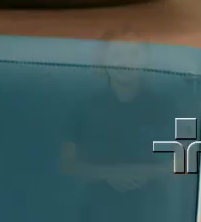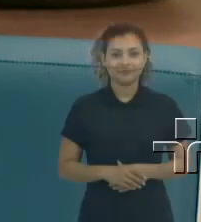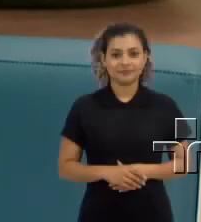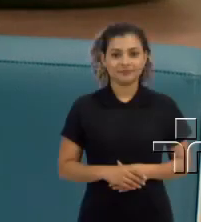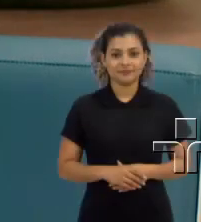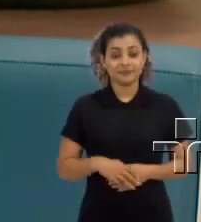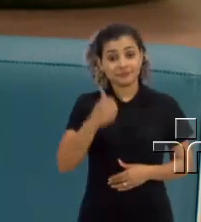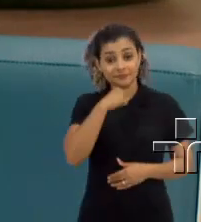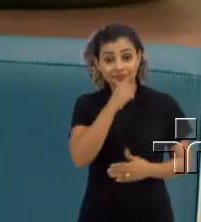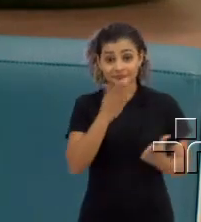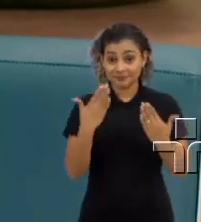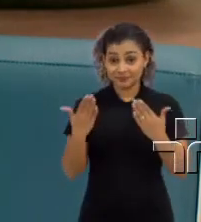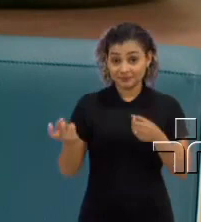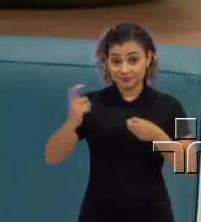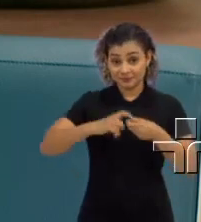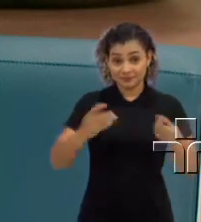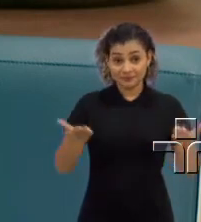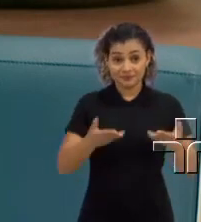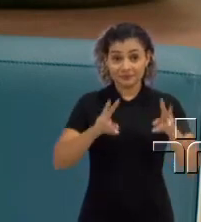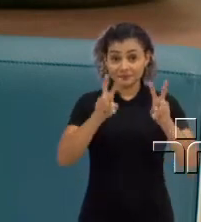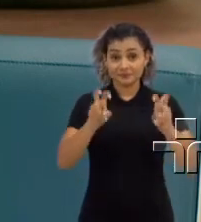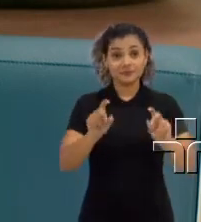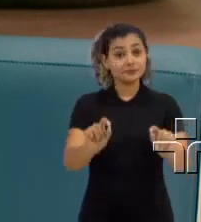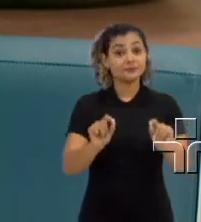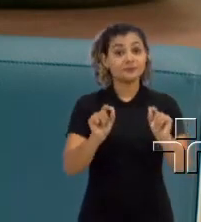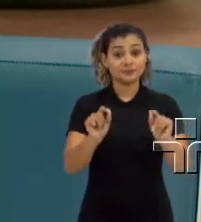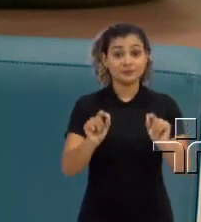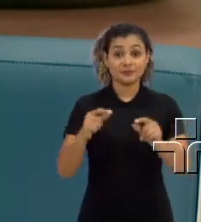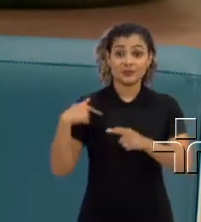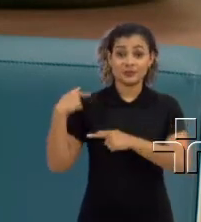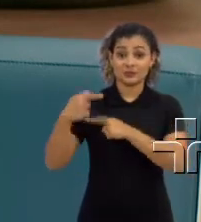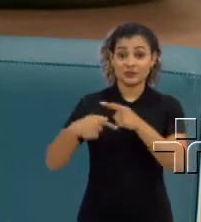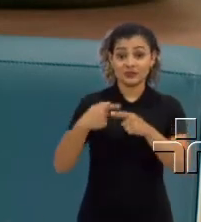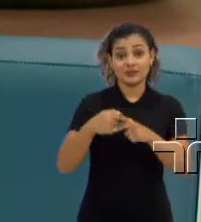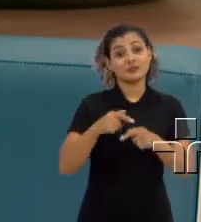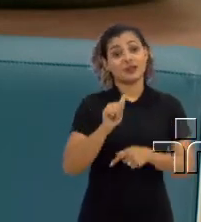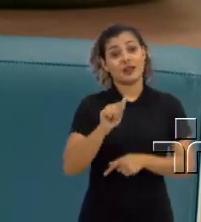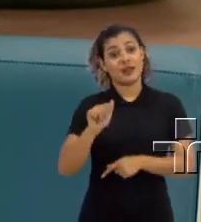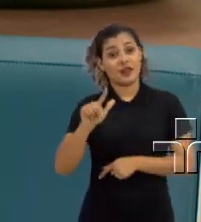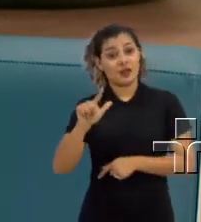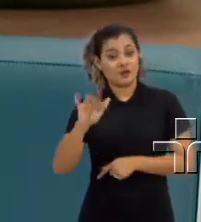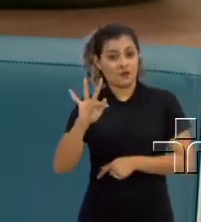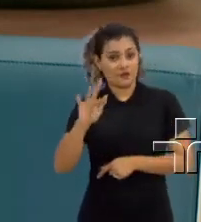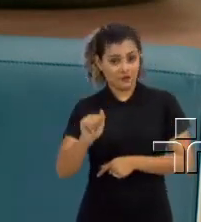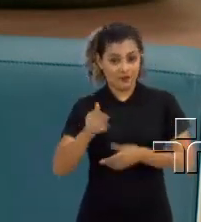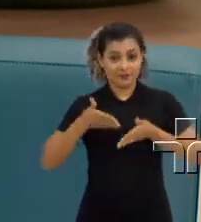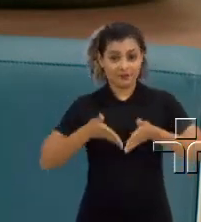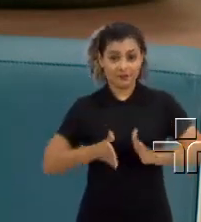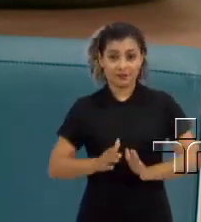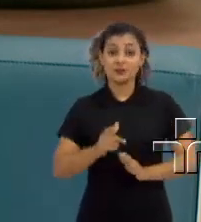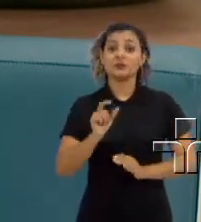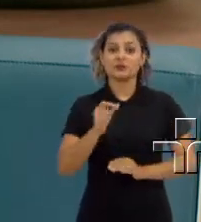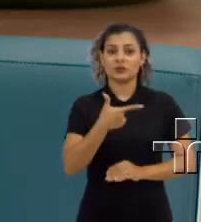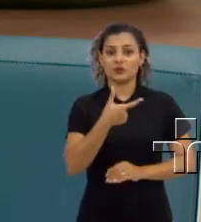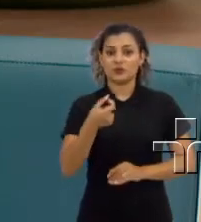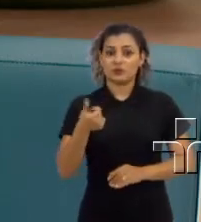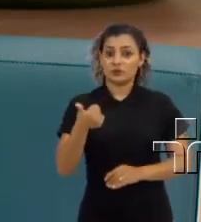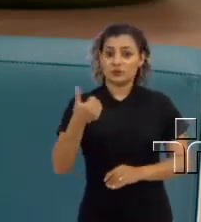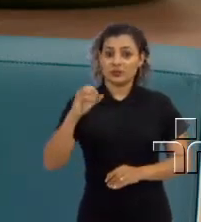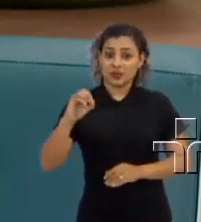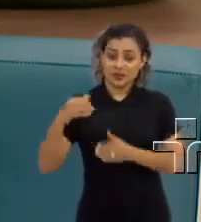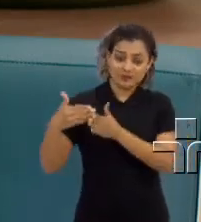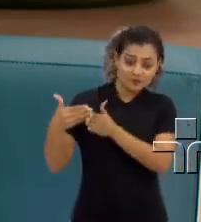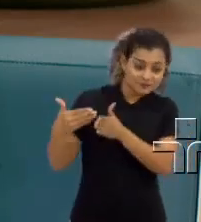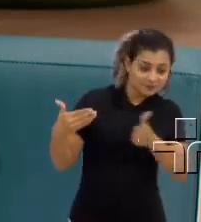O Papo de Mãe está de volta falando sobre a geração alfa das crianças nascidas depois de